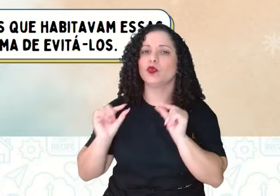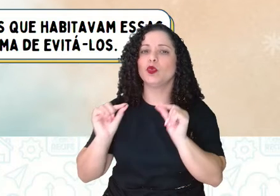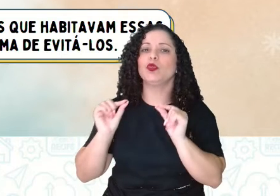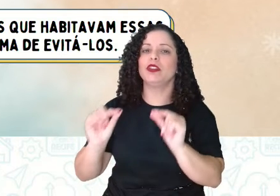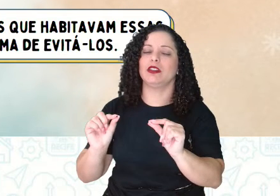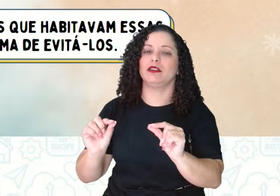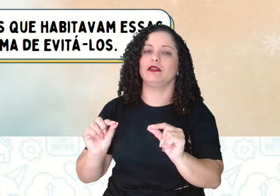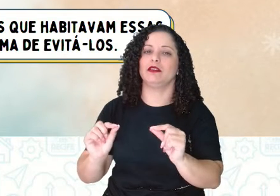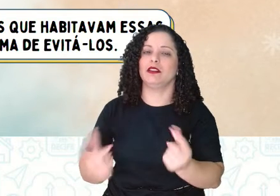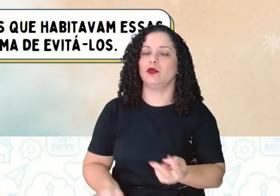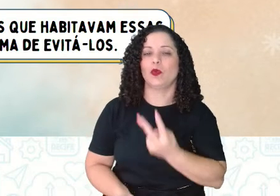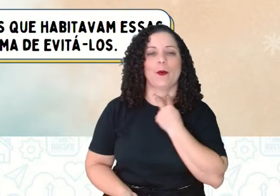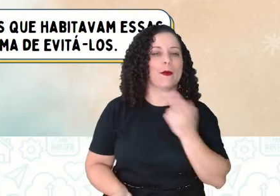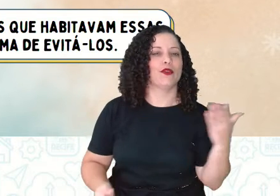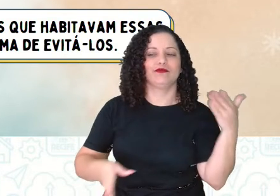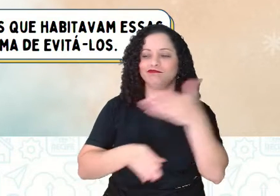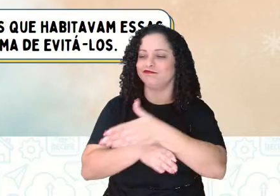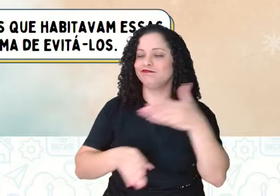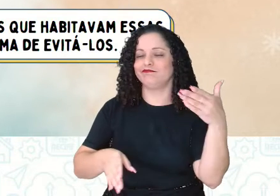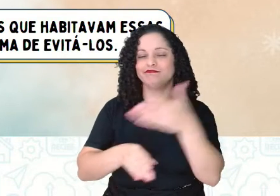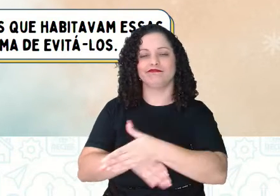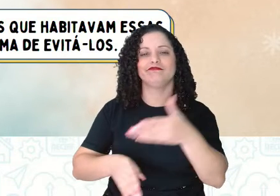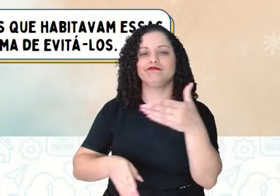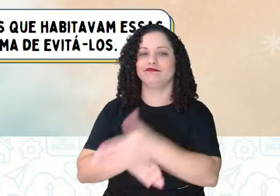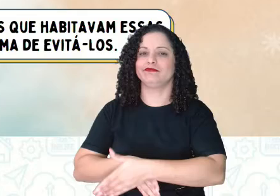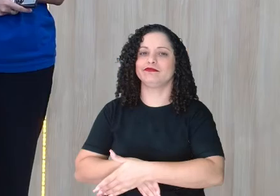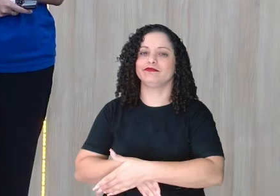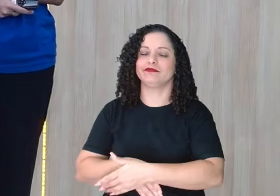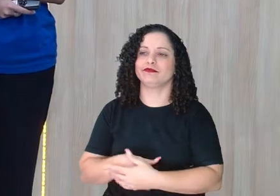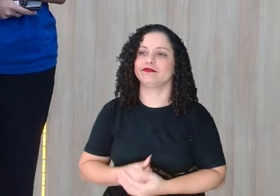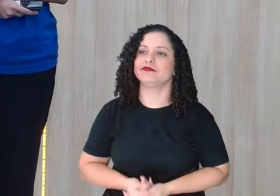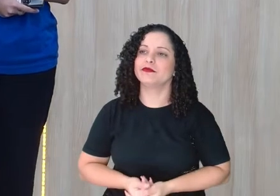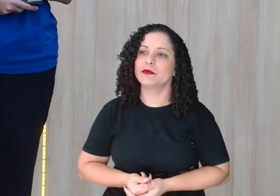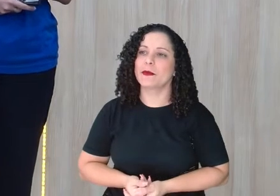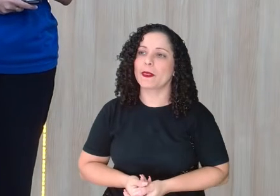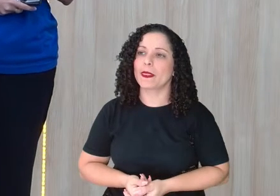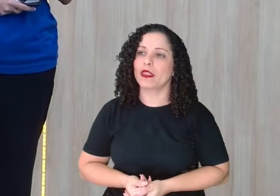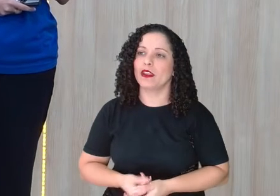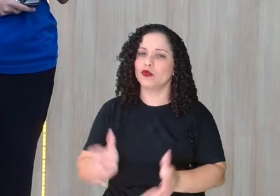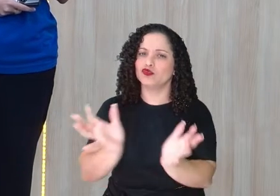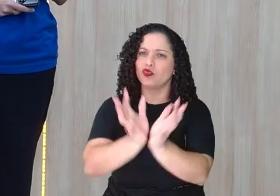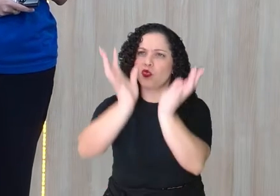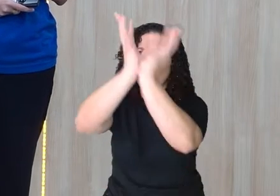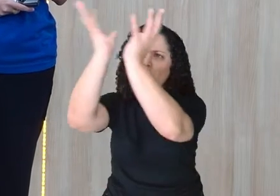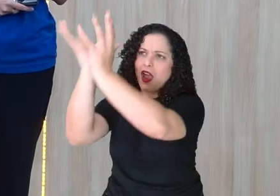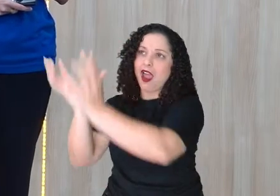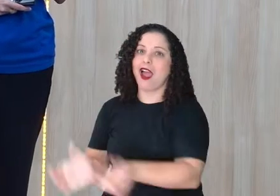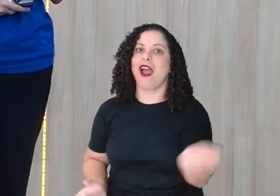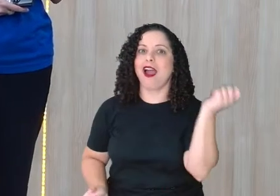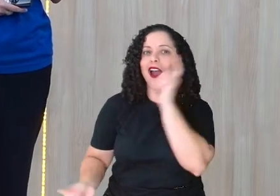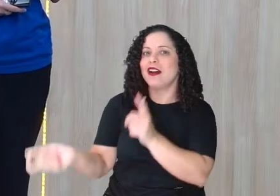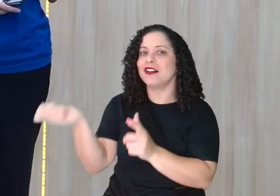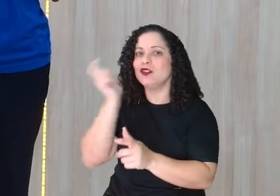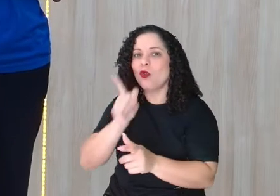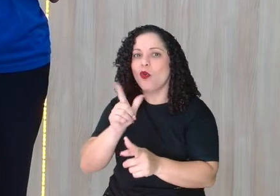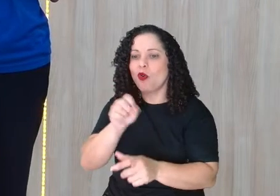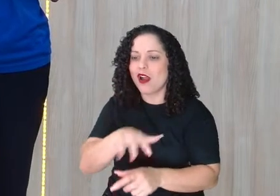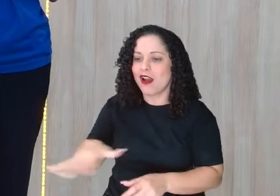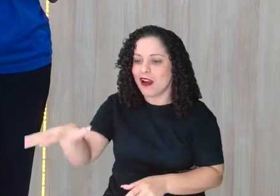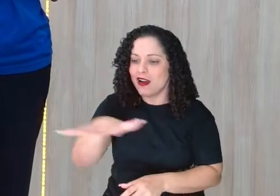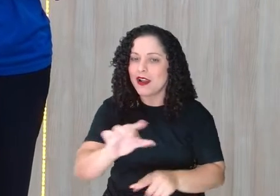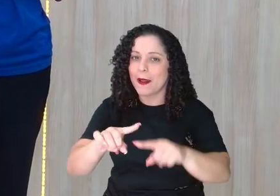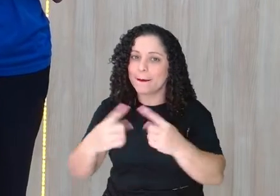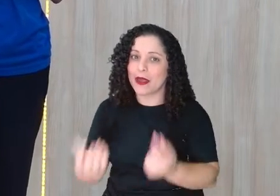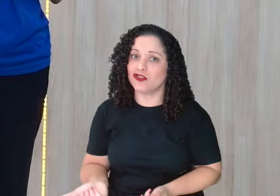permitiu a ocupação, né? Proibiu a ocupação desses colonos ingleses. Disse assim, a gente ganhou essas terras, né, do Oeste, mas